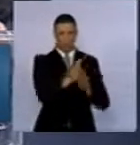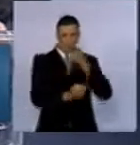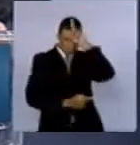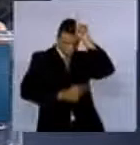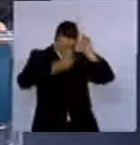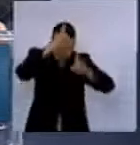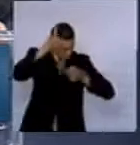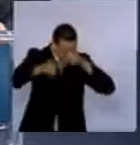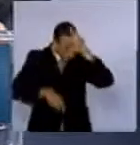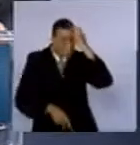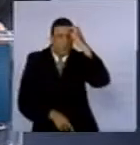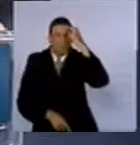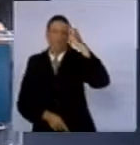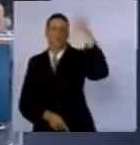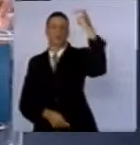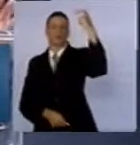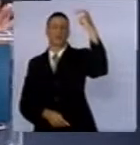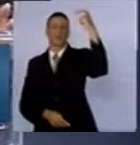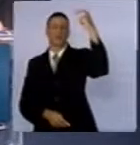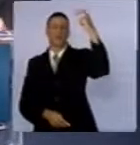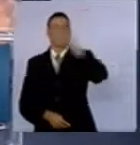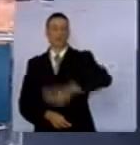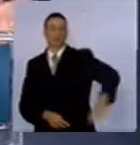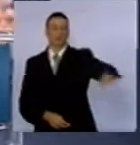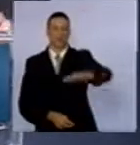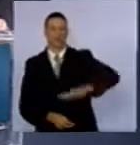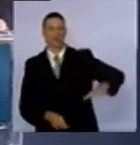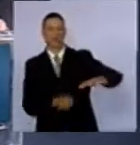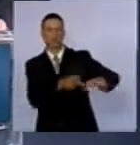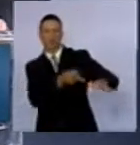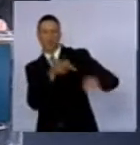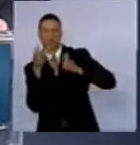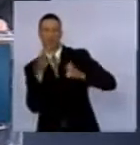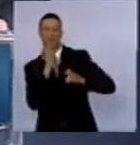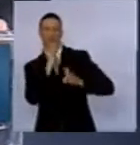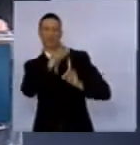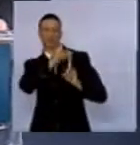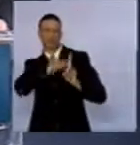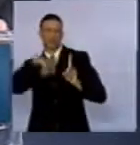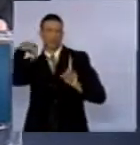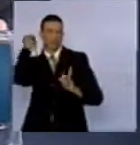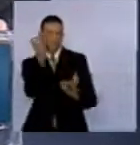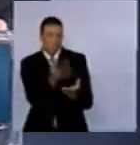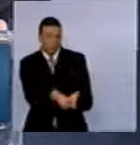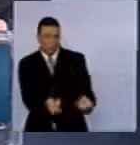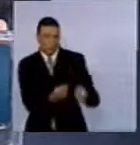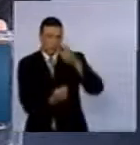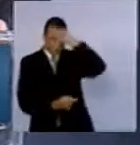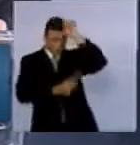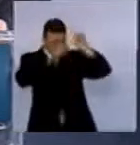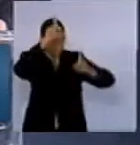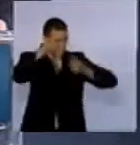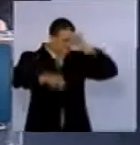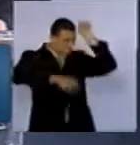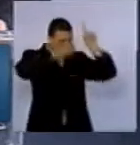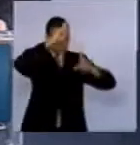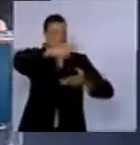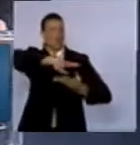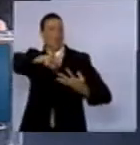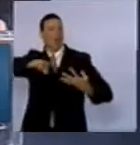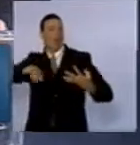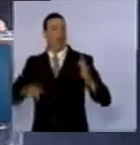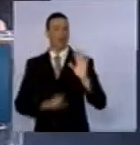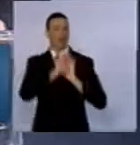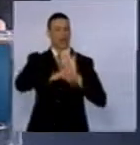criativo e que de fato, que se percebe nos últimos meses, é que ideias não faltam, conteúdo não falta. O